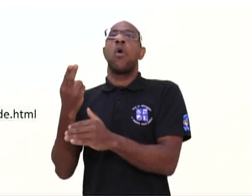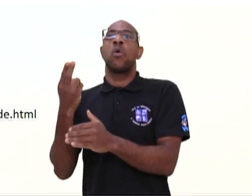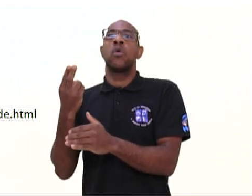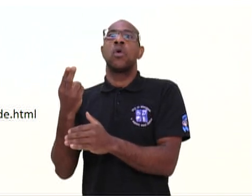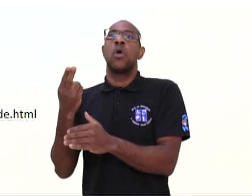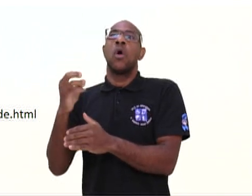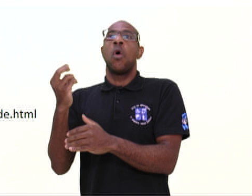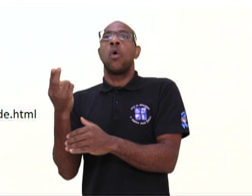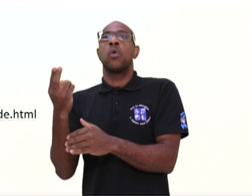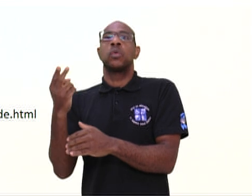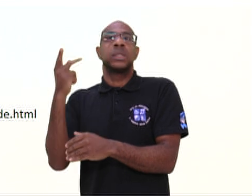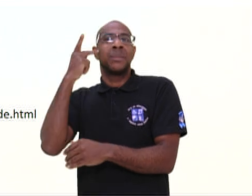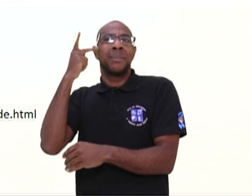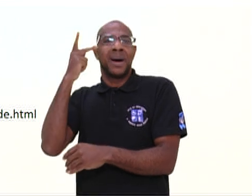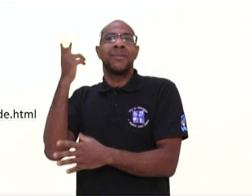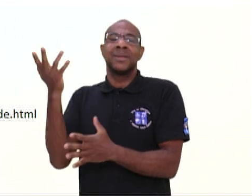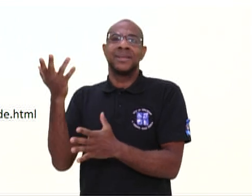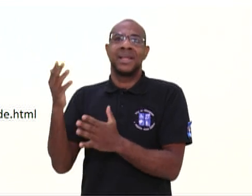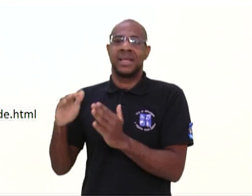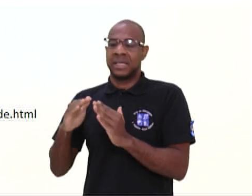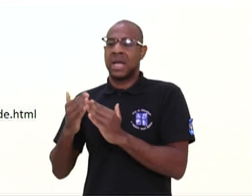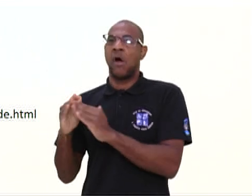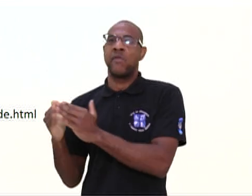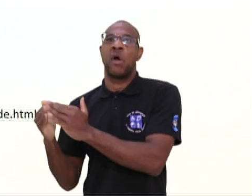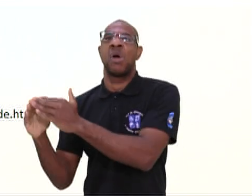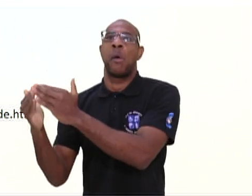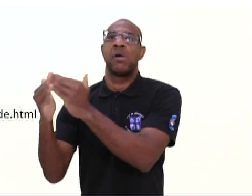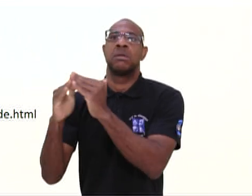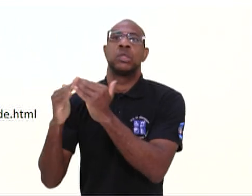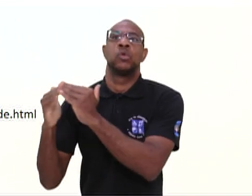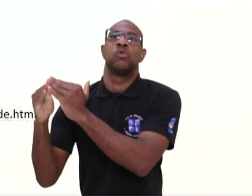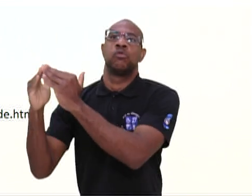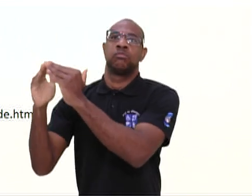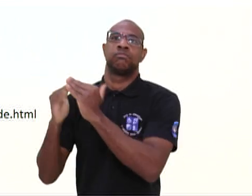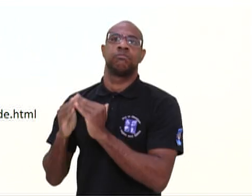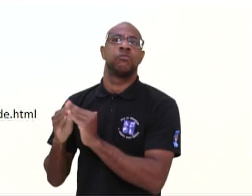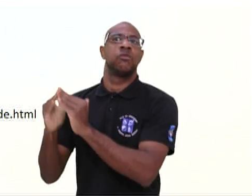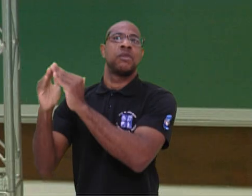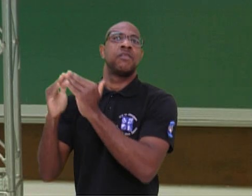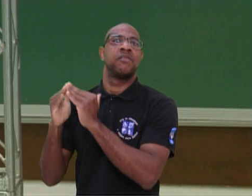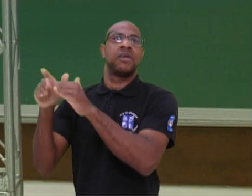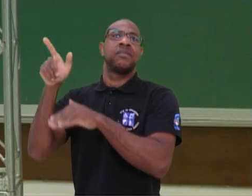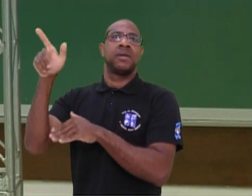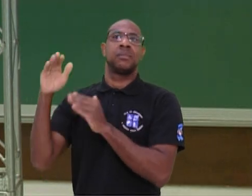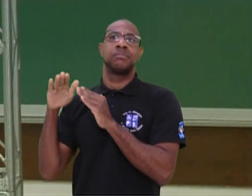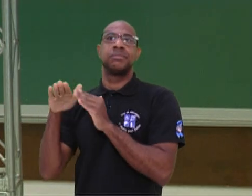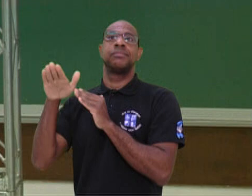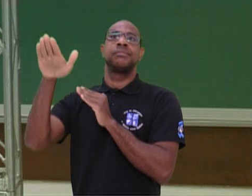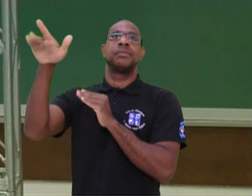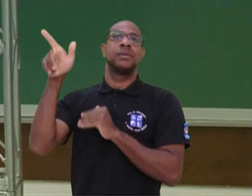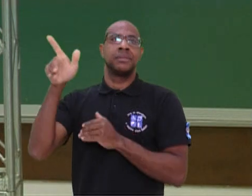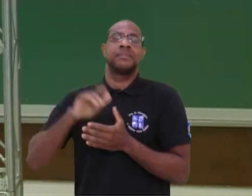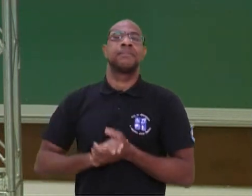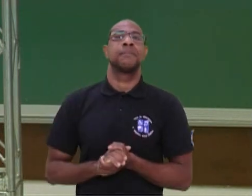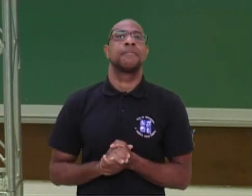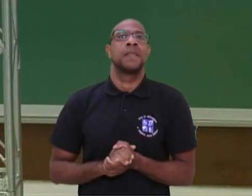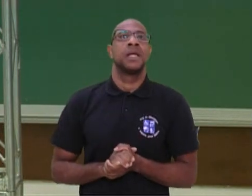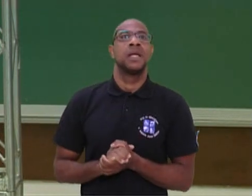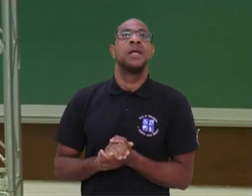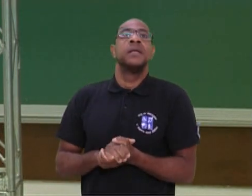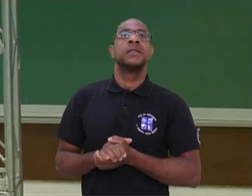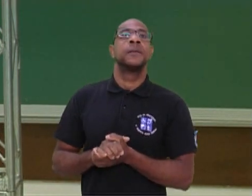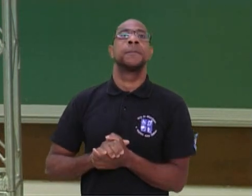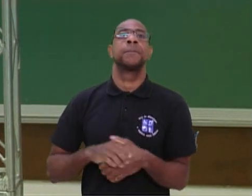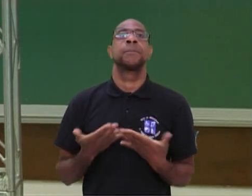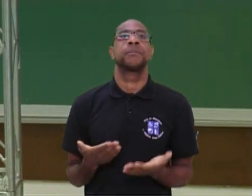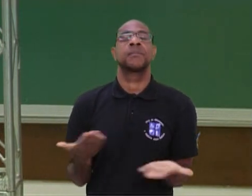não vê fim e são em terreno plano, né? As do Recife são assim, quase anfíbias. Vamos então